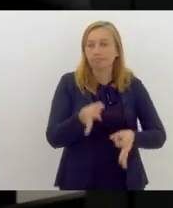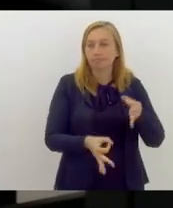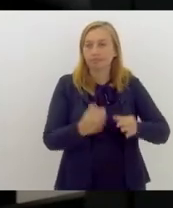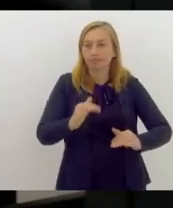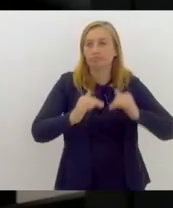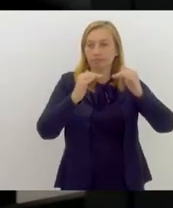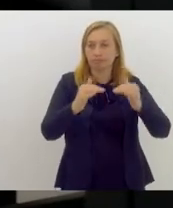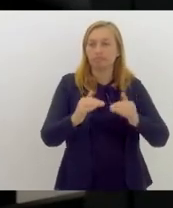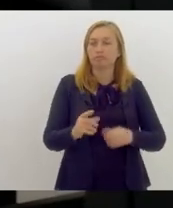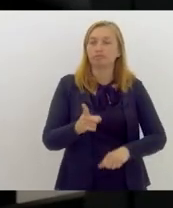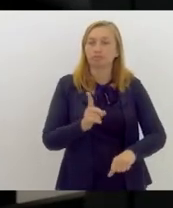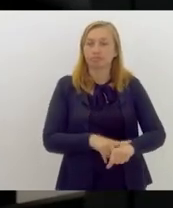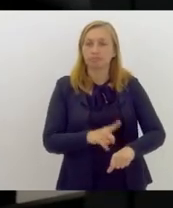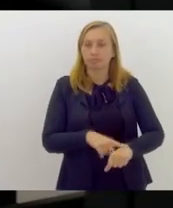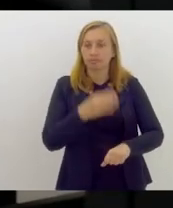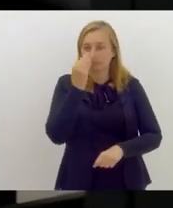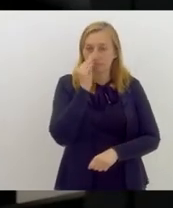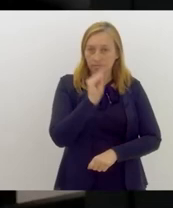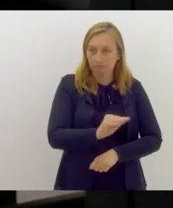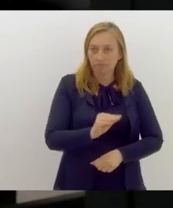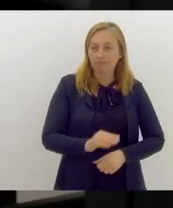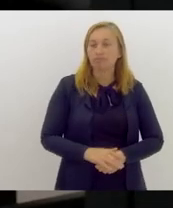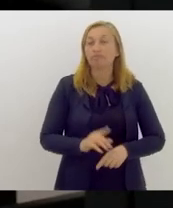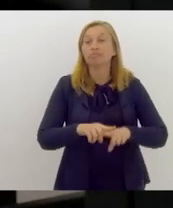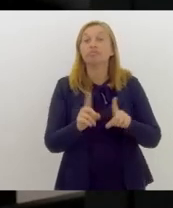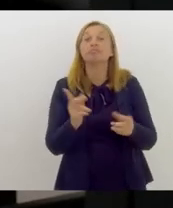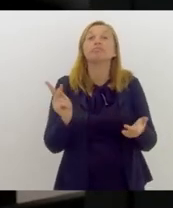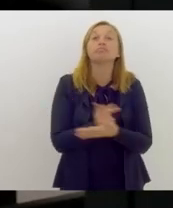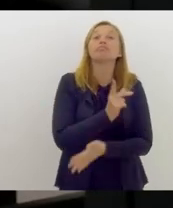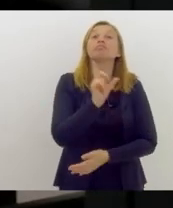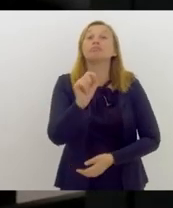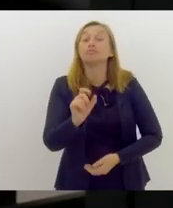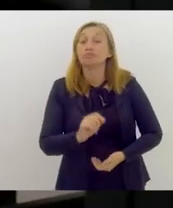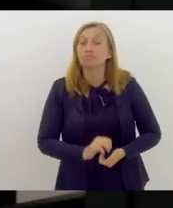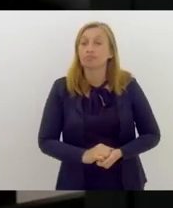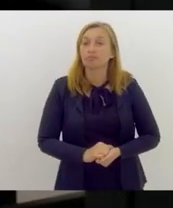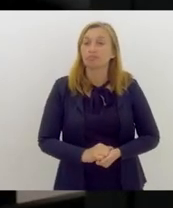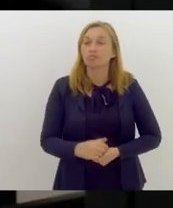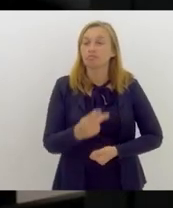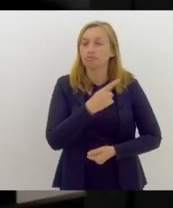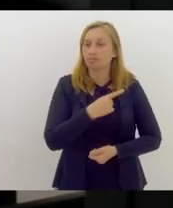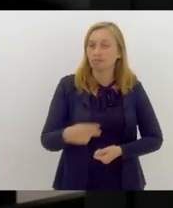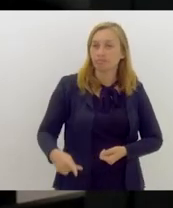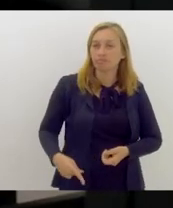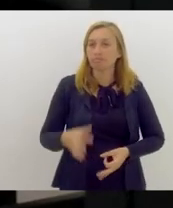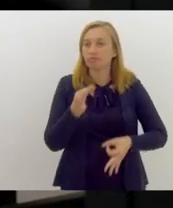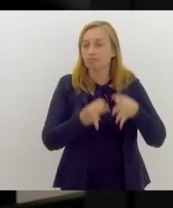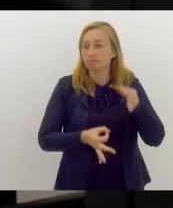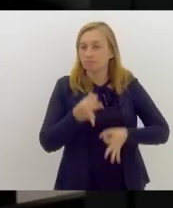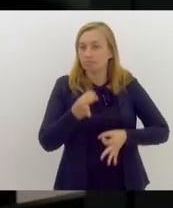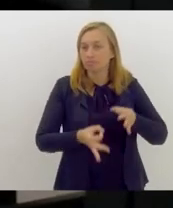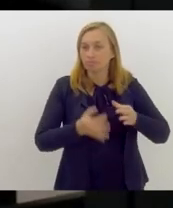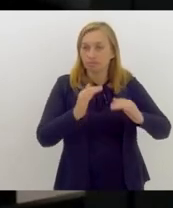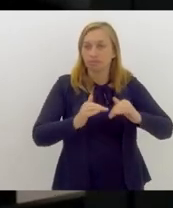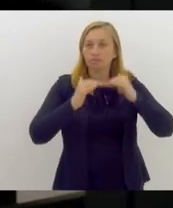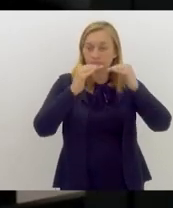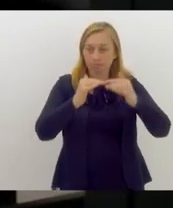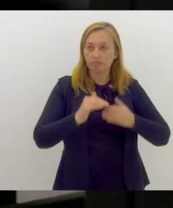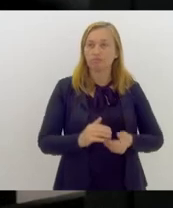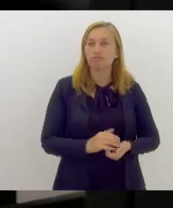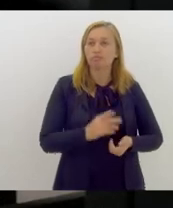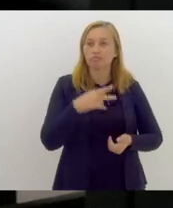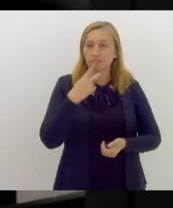esse recurso foi negado só que o que que aconteceu veio o presidente do Tribunal de Justiça à época e disse olha